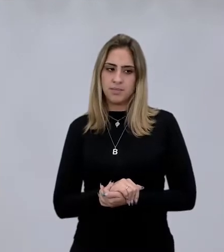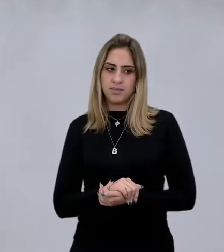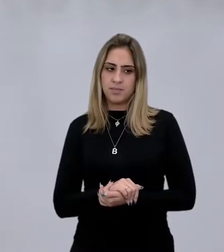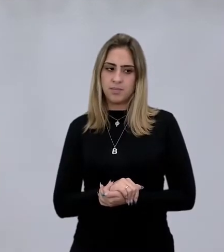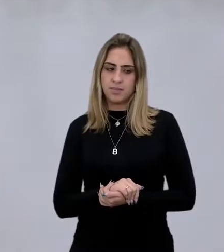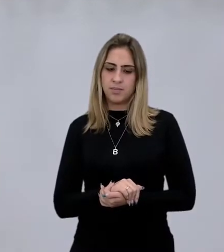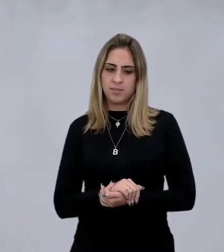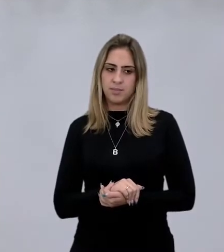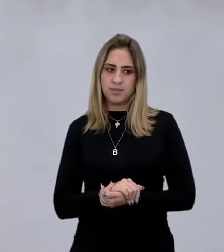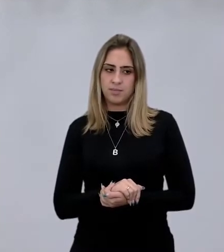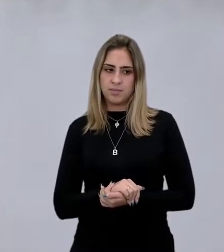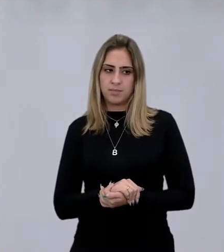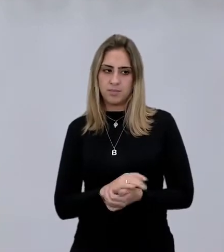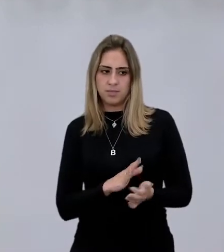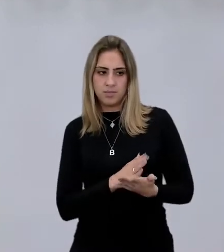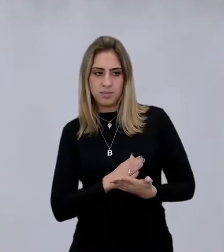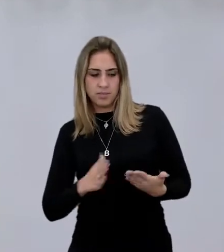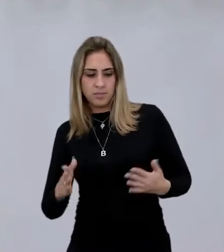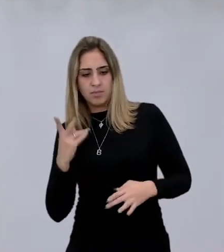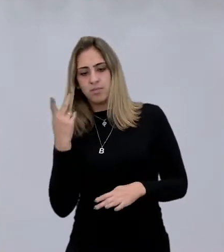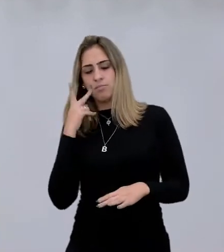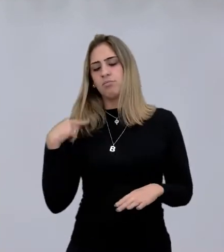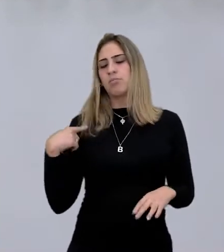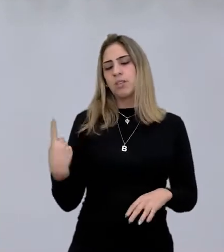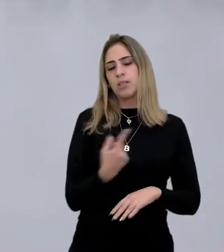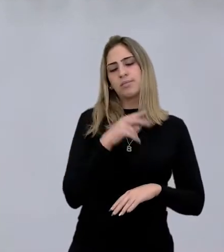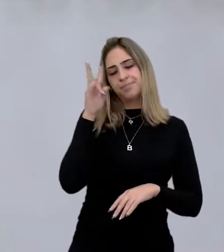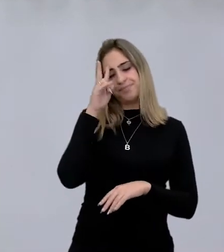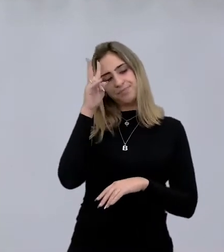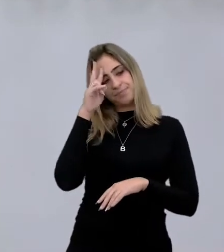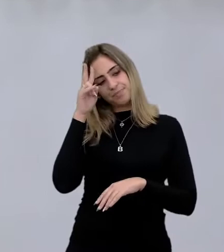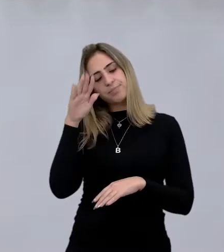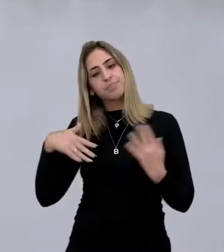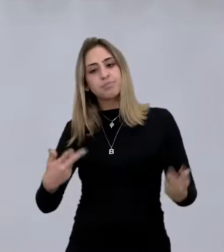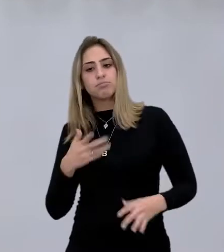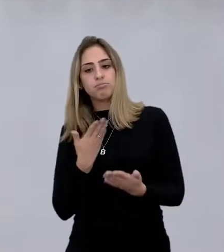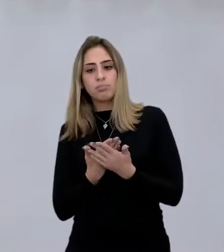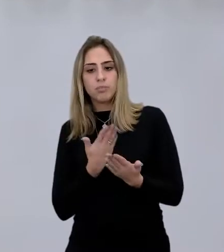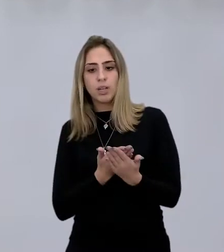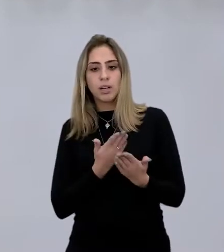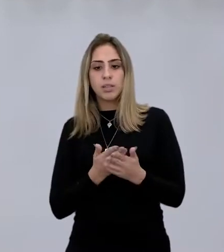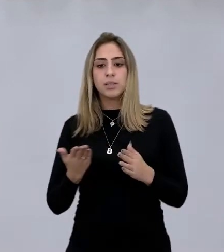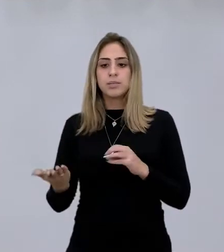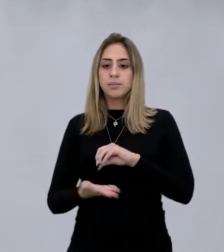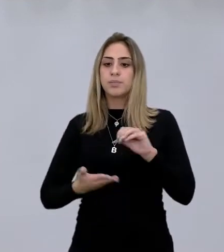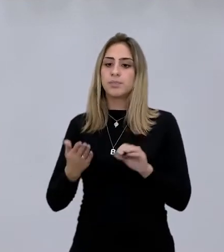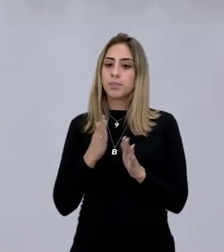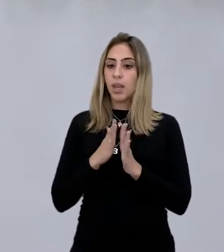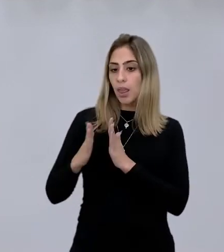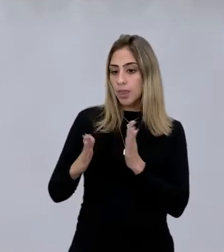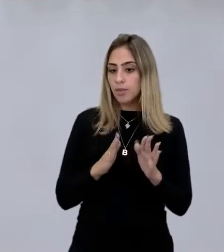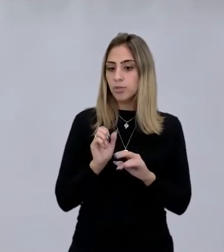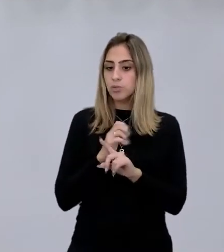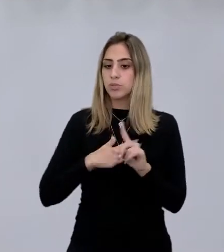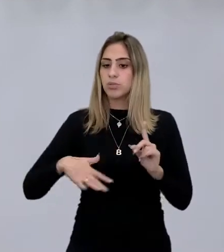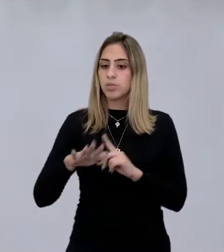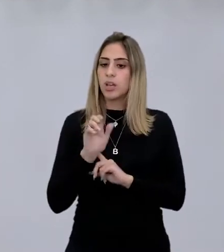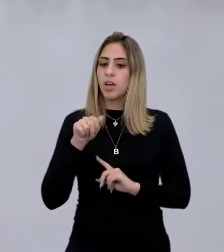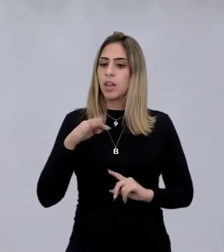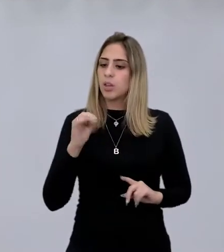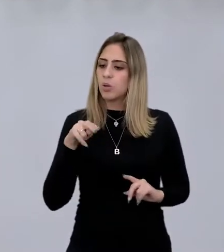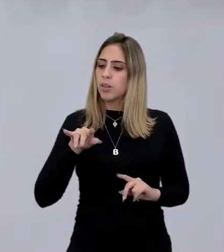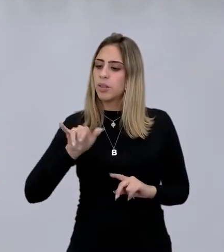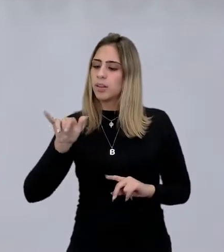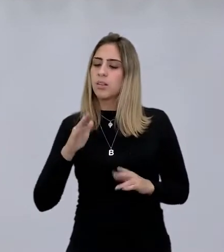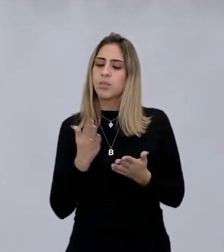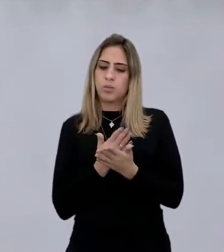que o Ti traz pra gente... lembrando que ele pegou essa aula, né, com base no livro Sociologia do Anthony Giddens.